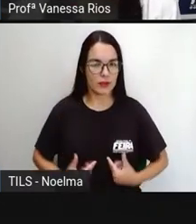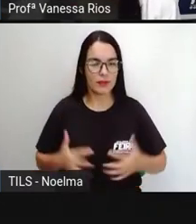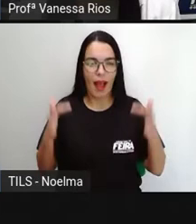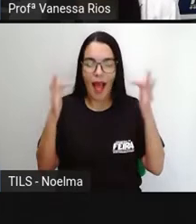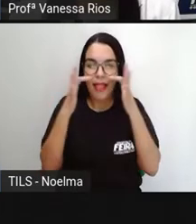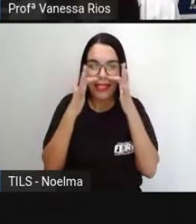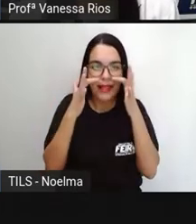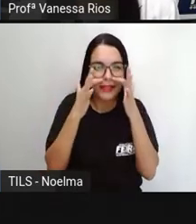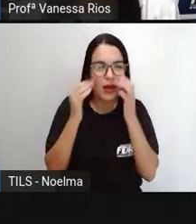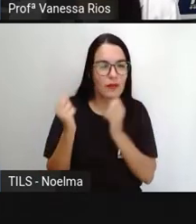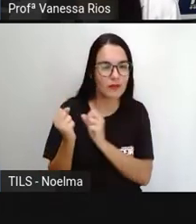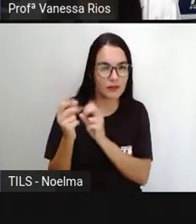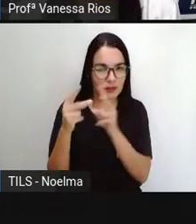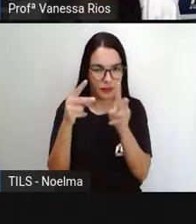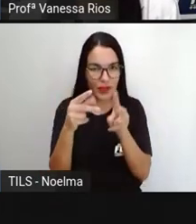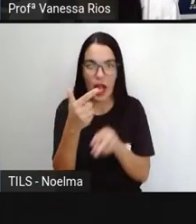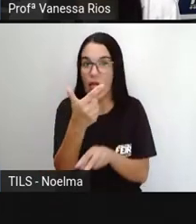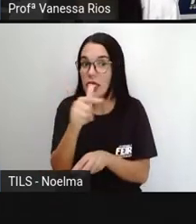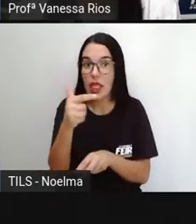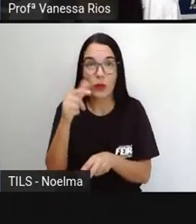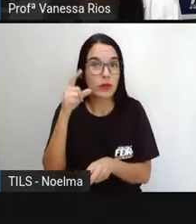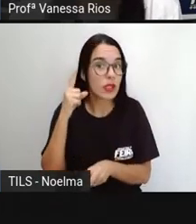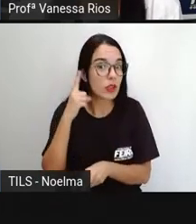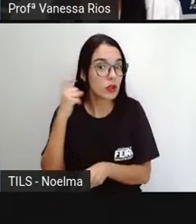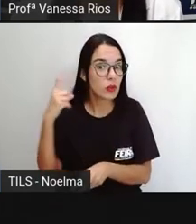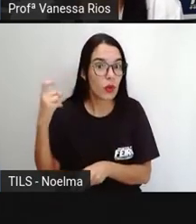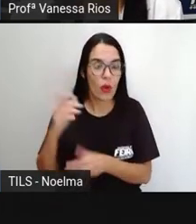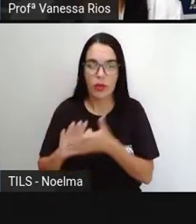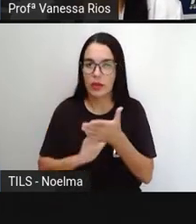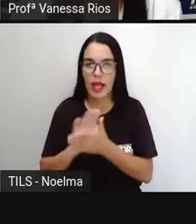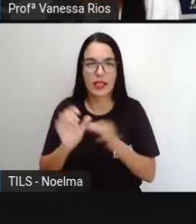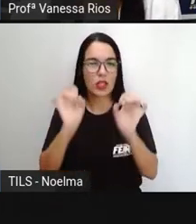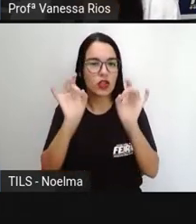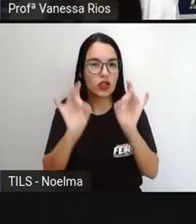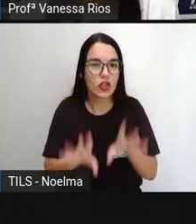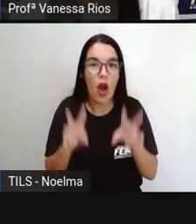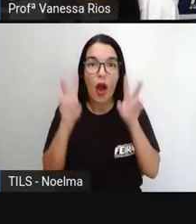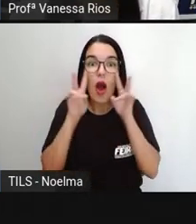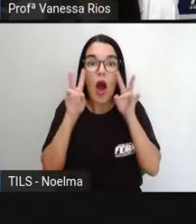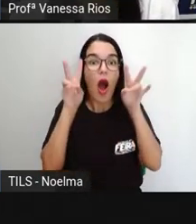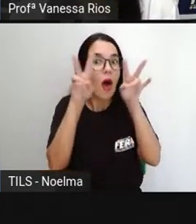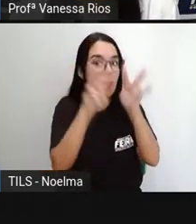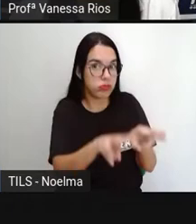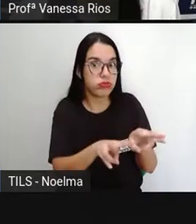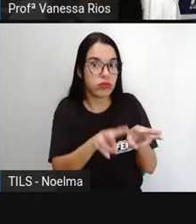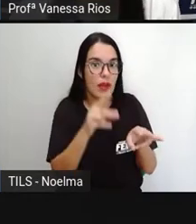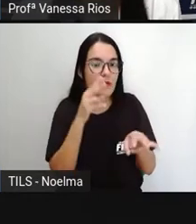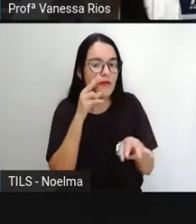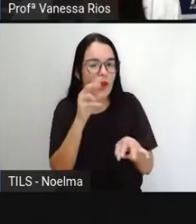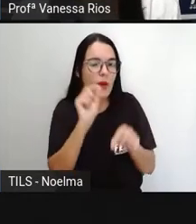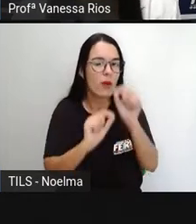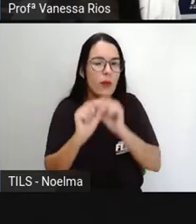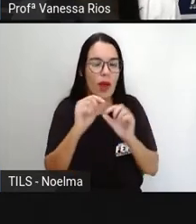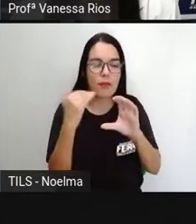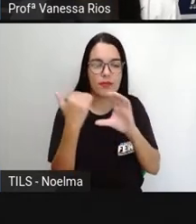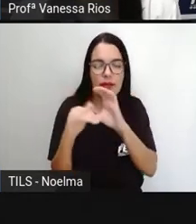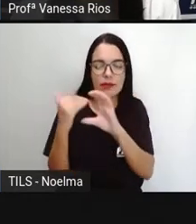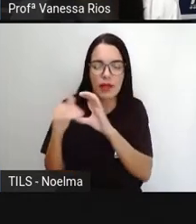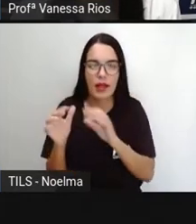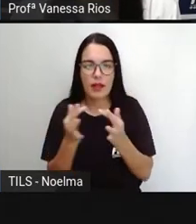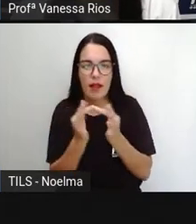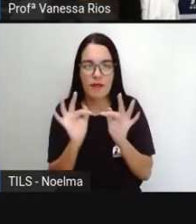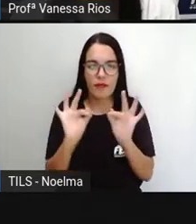atenção. É um vídeo que não tem áudio, então vocês precisam ler as mensagens, né? Ler as frases,